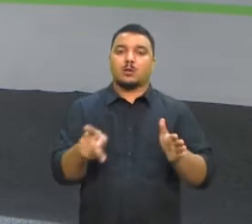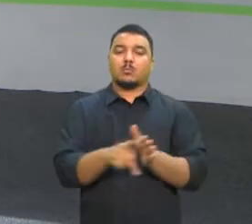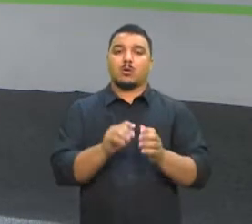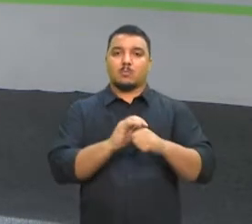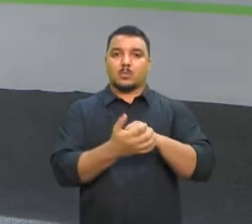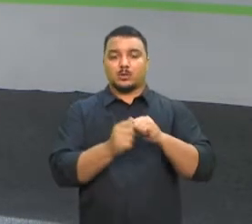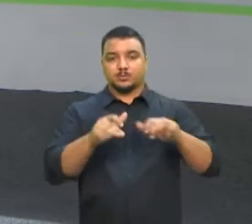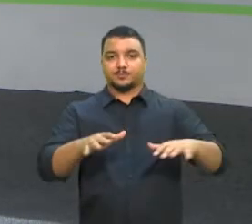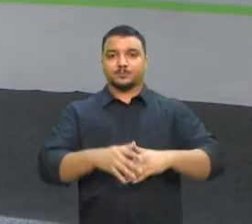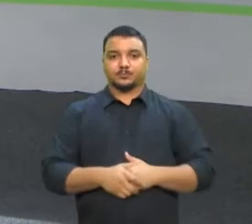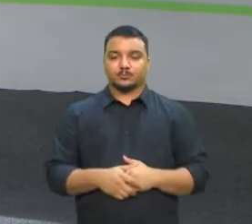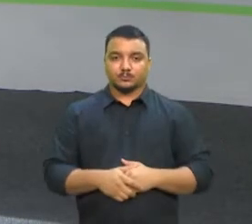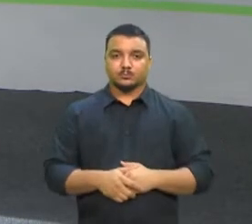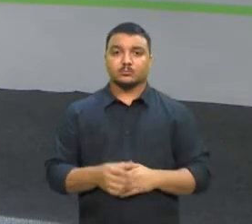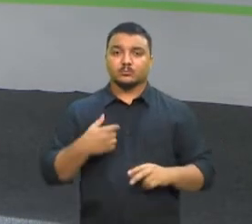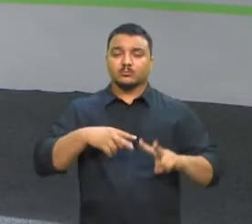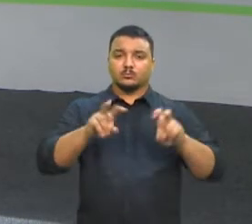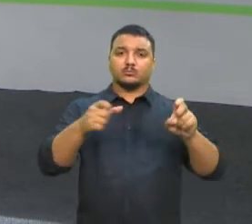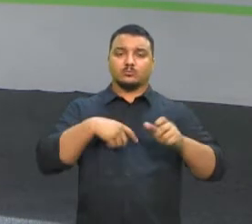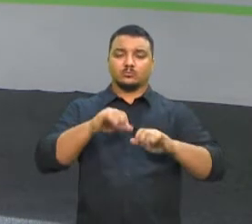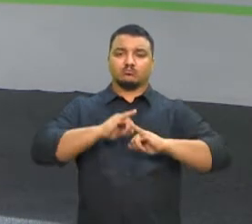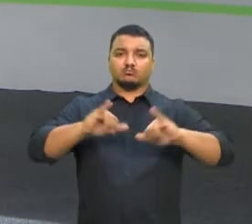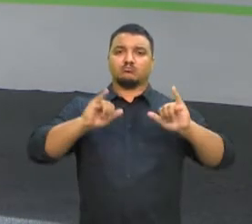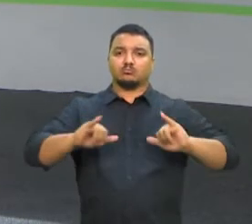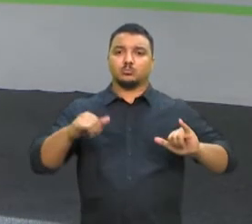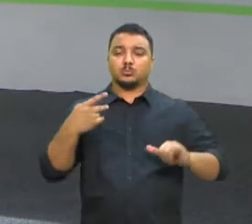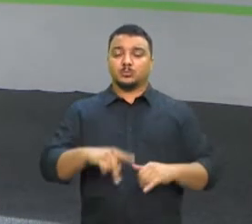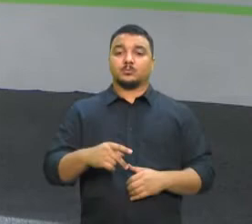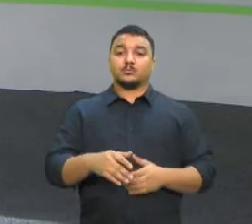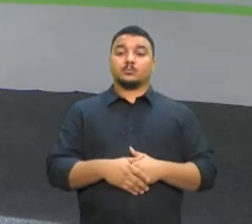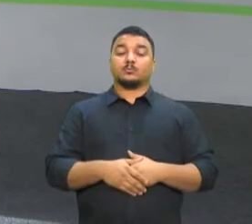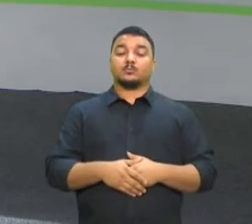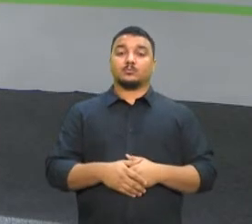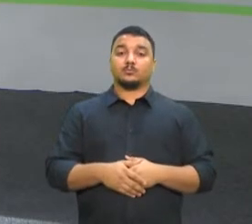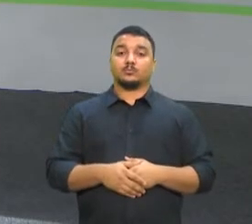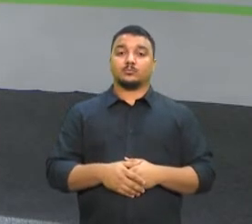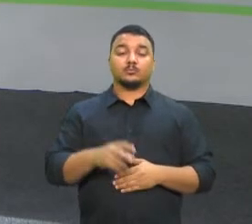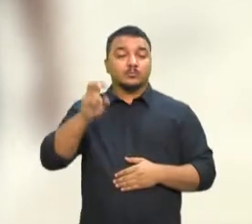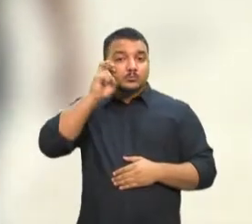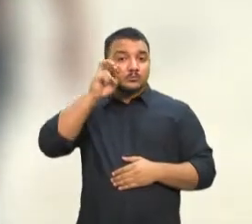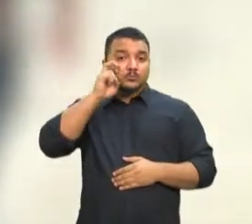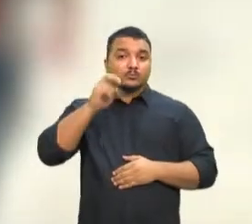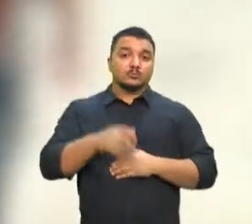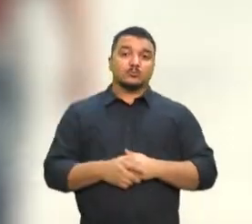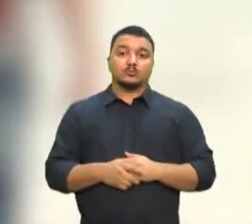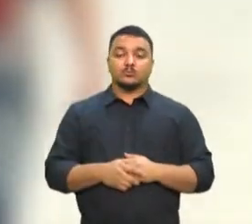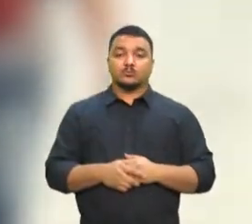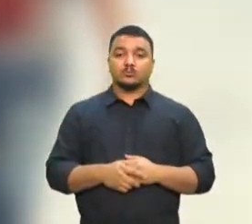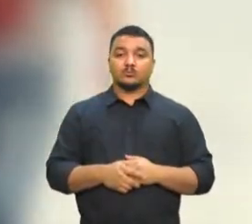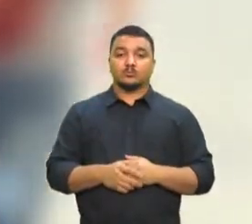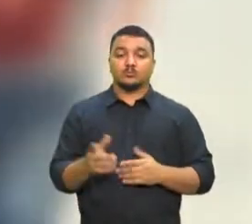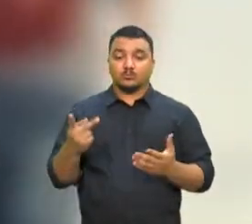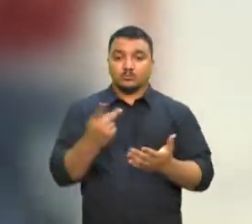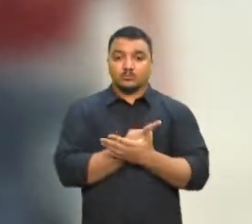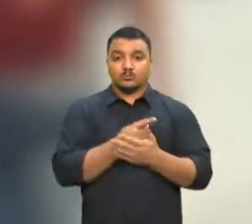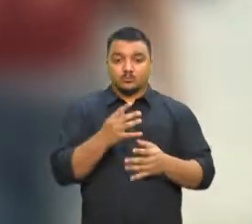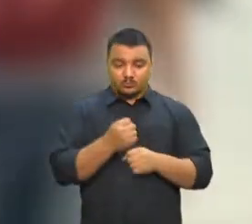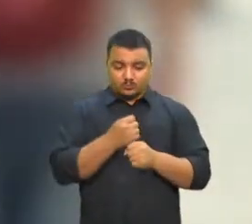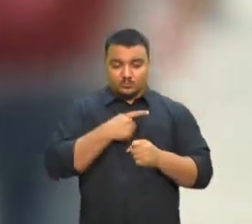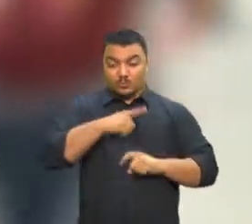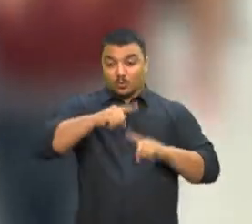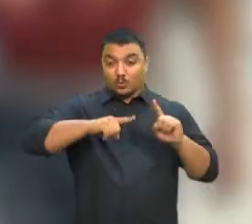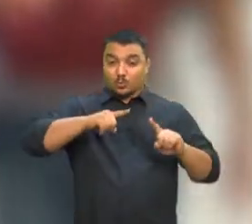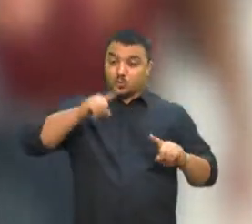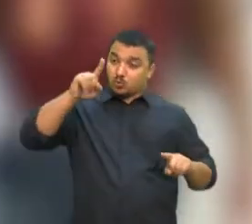O assunto foi tema de pronunciamento na sessão plenária desta quinta-feira. O aumento de casos de violência contra a